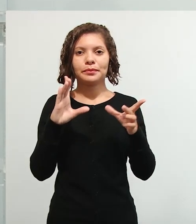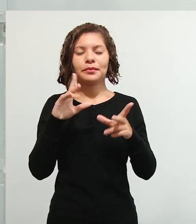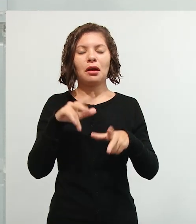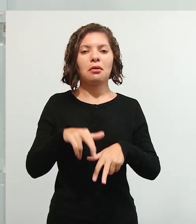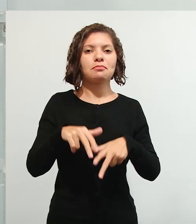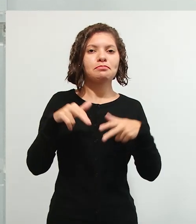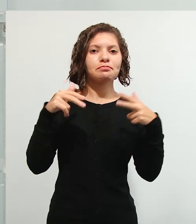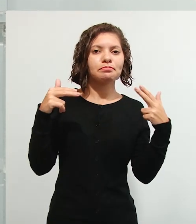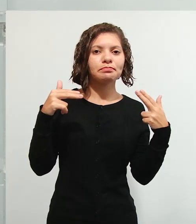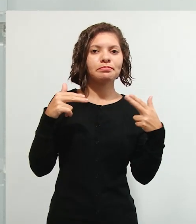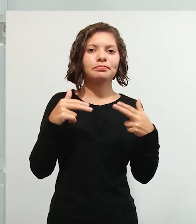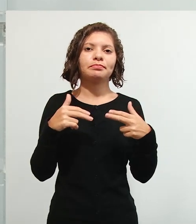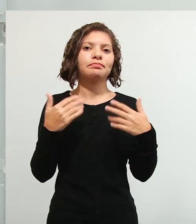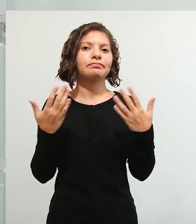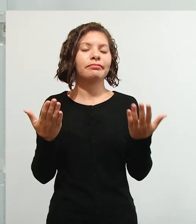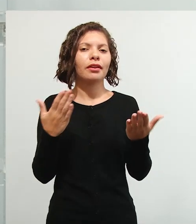seja,